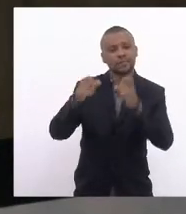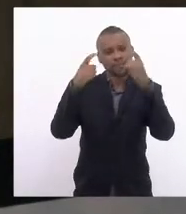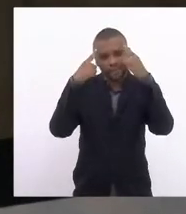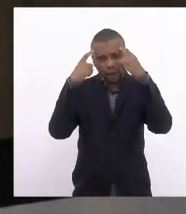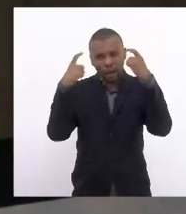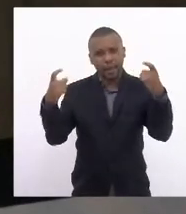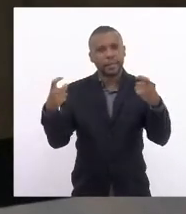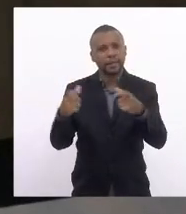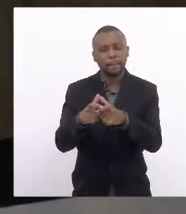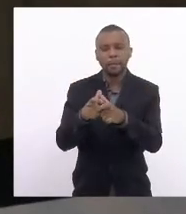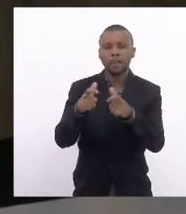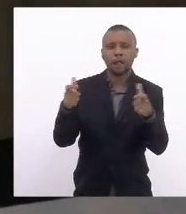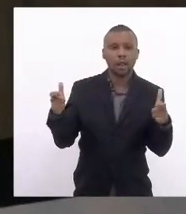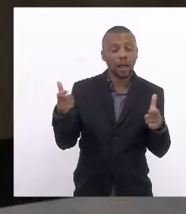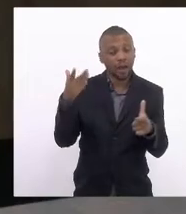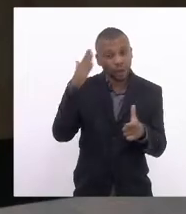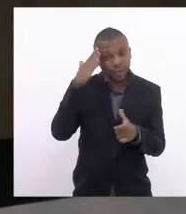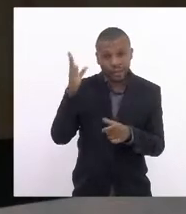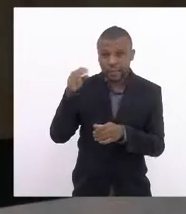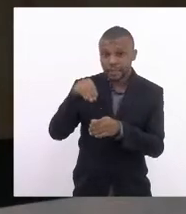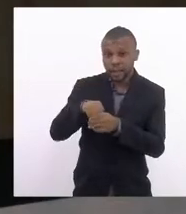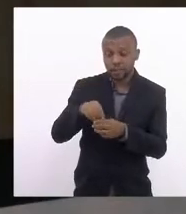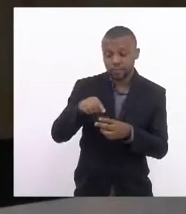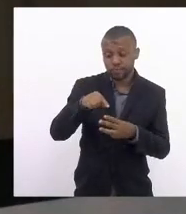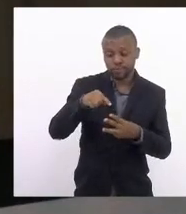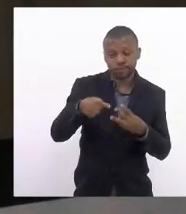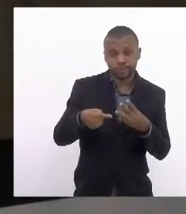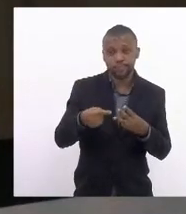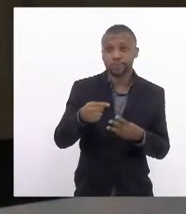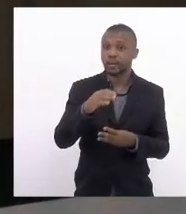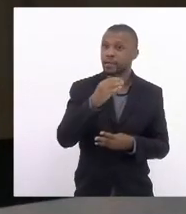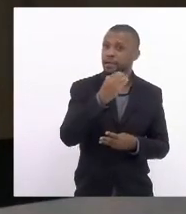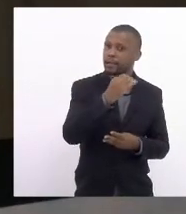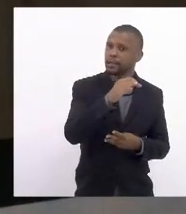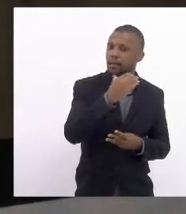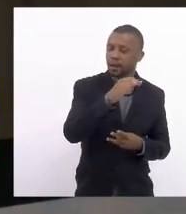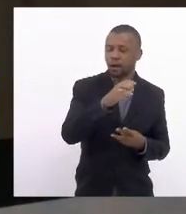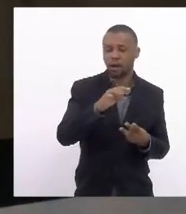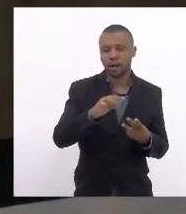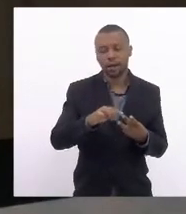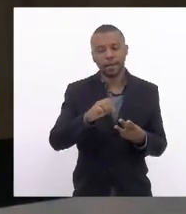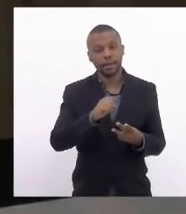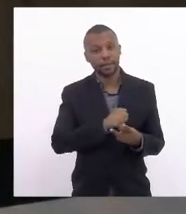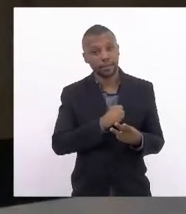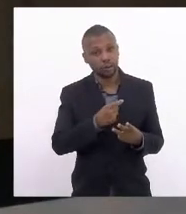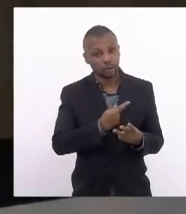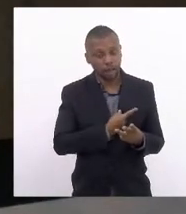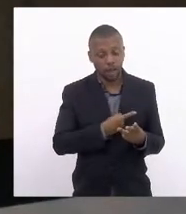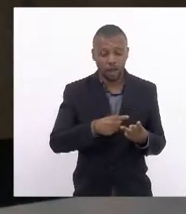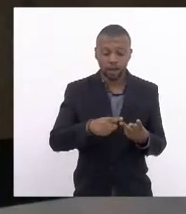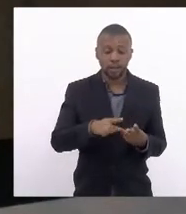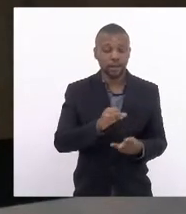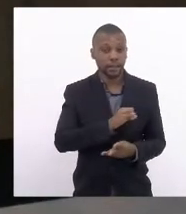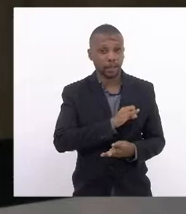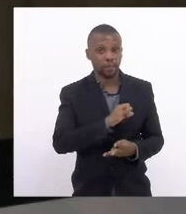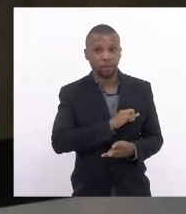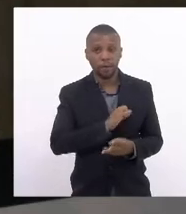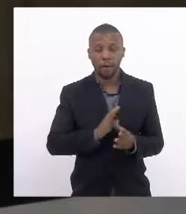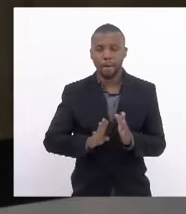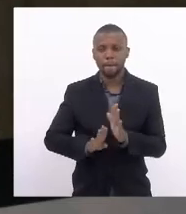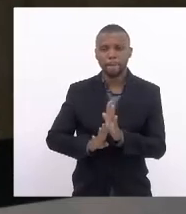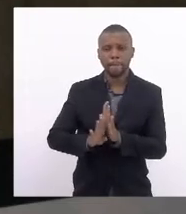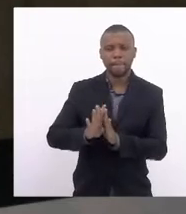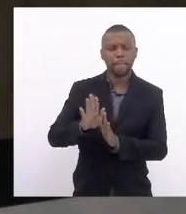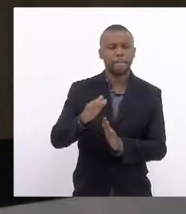dentro da trilogia Niterói, São Gonçalo e Itaboraí, o aumento dos casos de